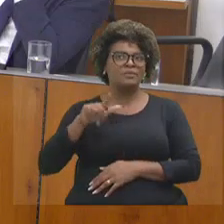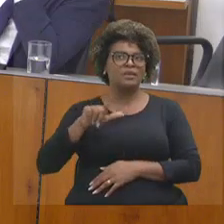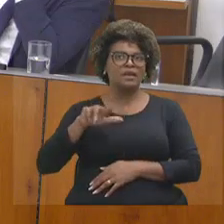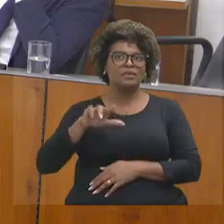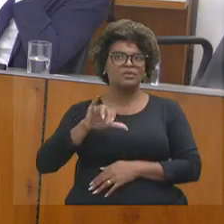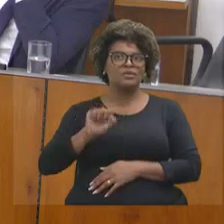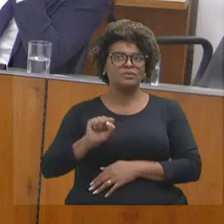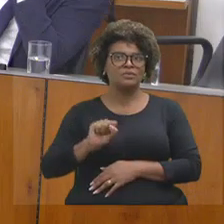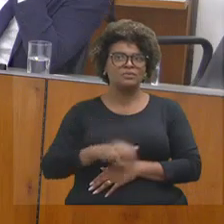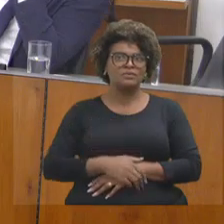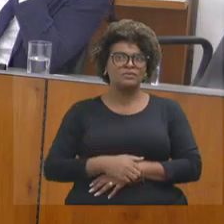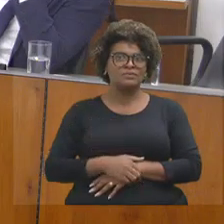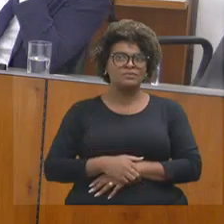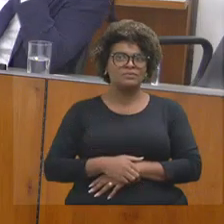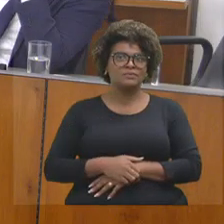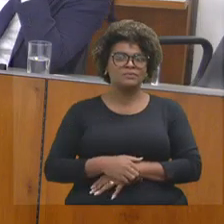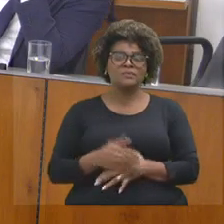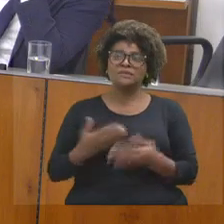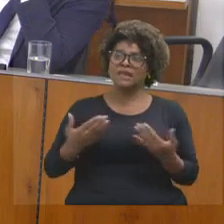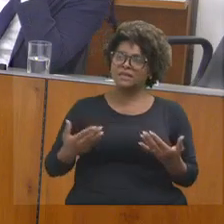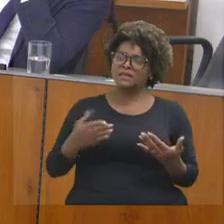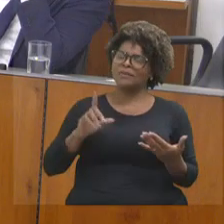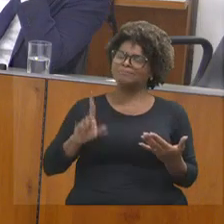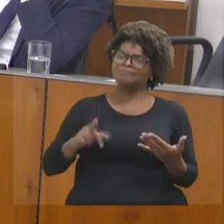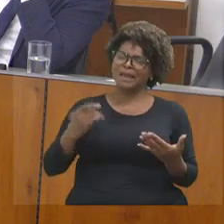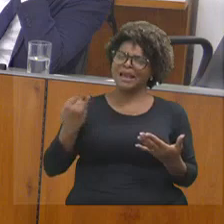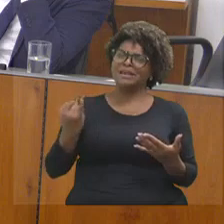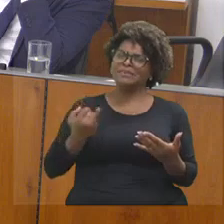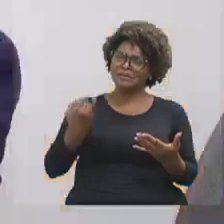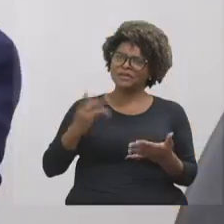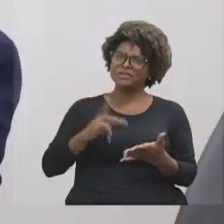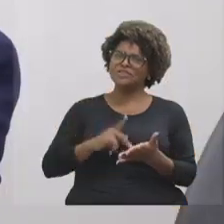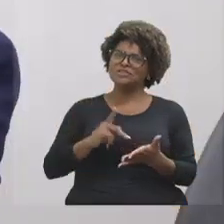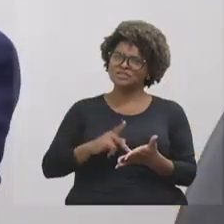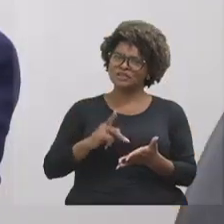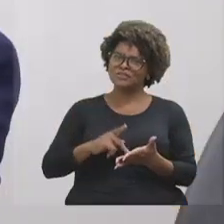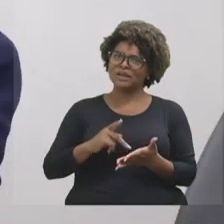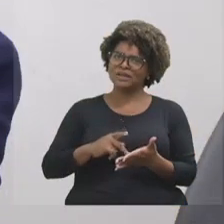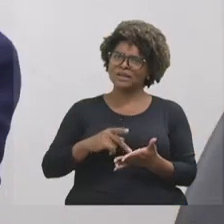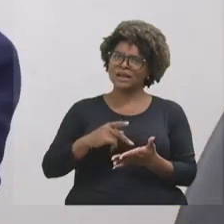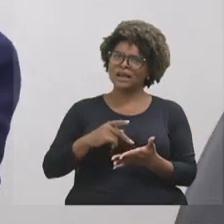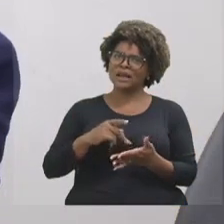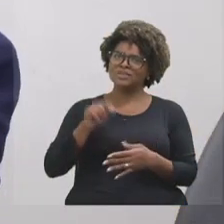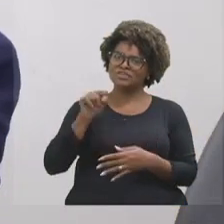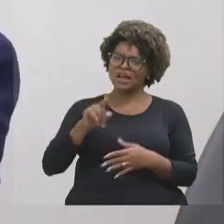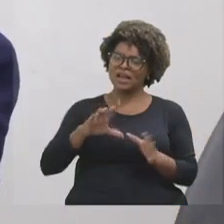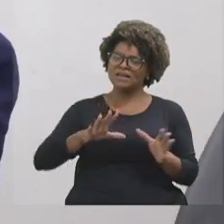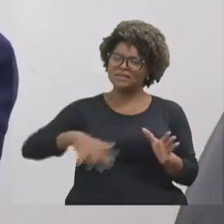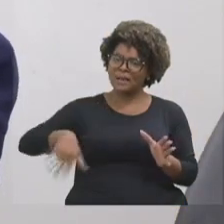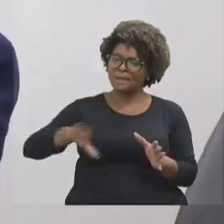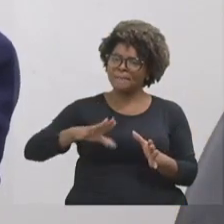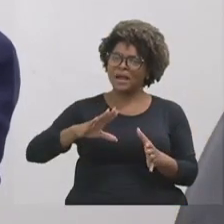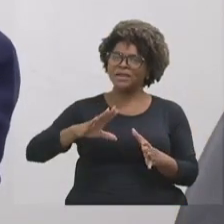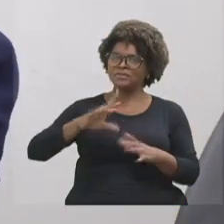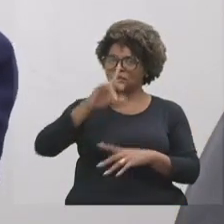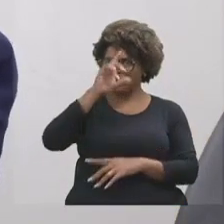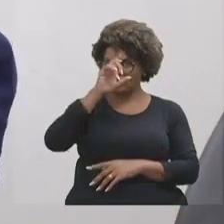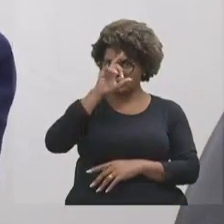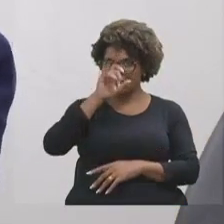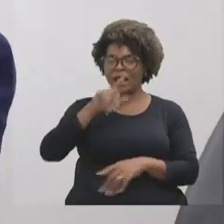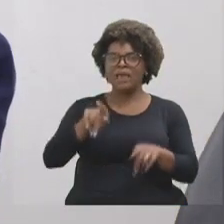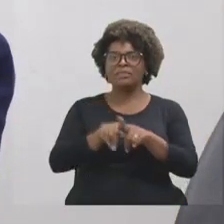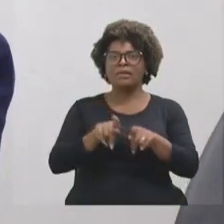importante a gente fazer essa discussão da das questões hospitalares né até o Wilson falou sobre a questão dos blocos cirúrgicos